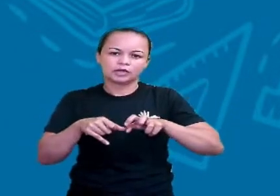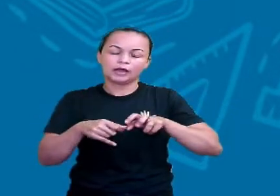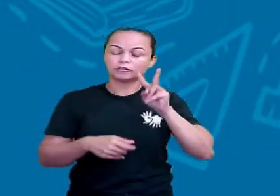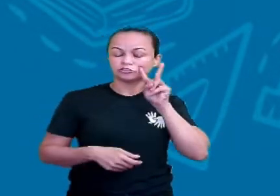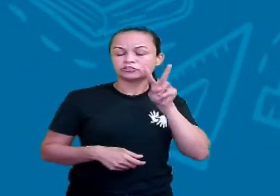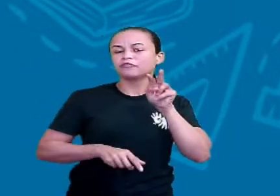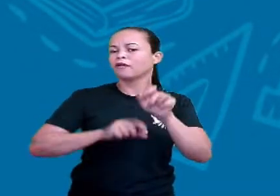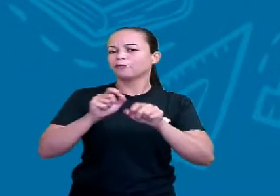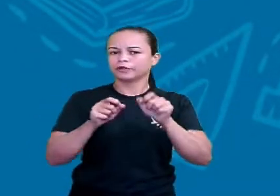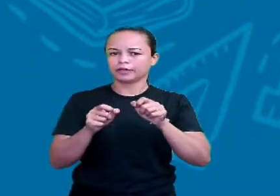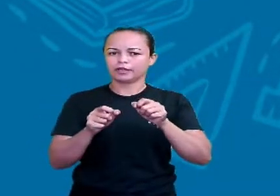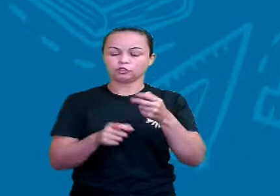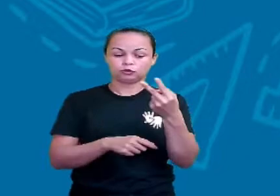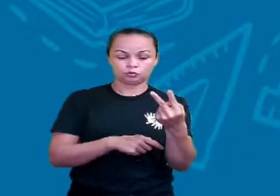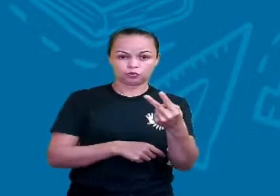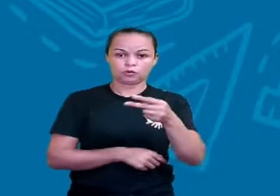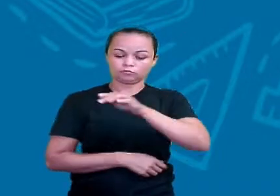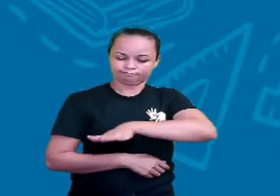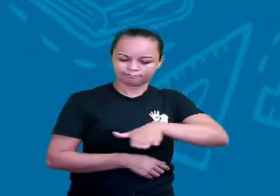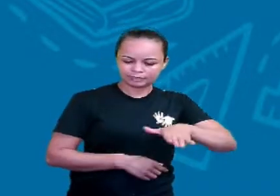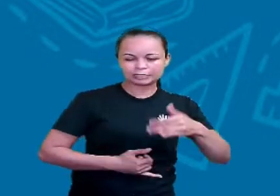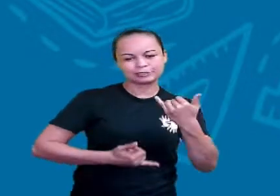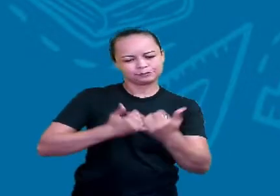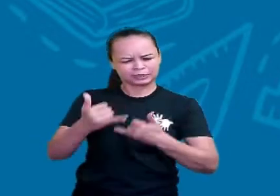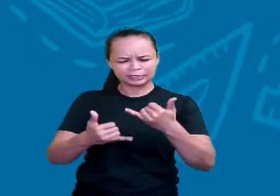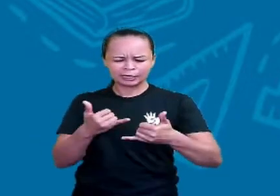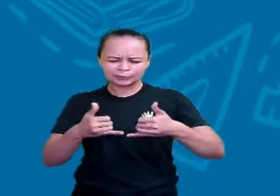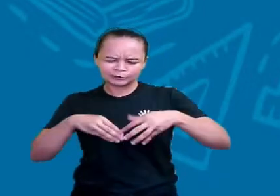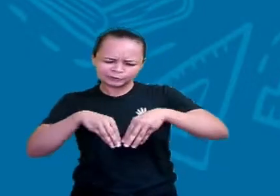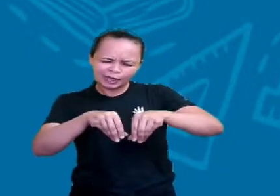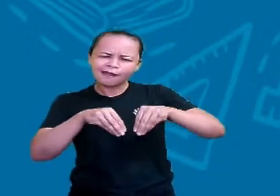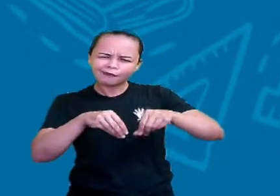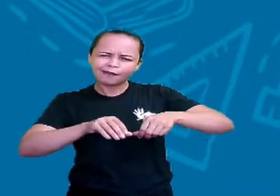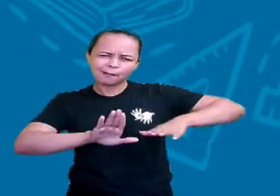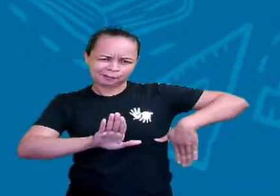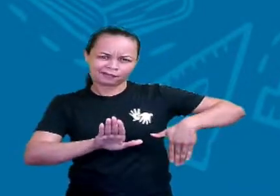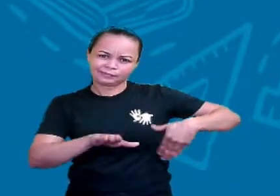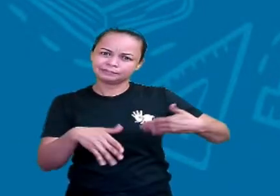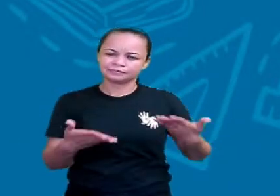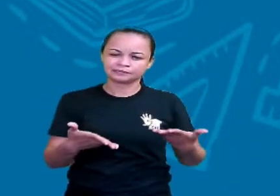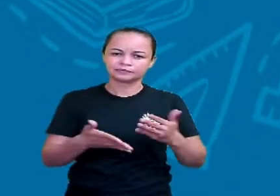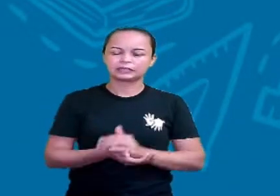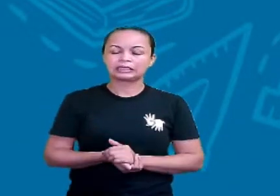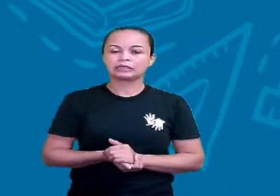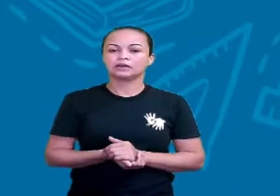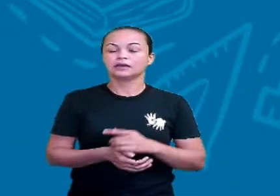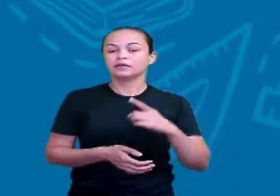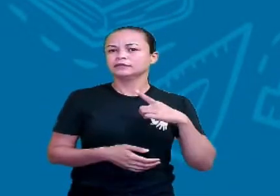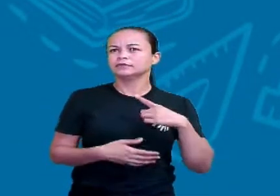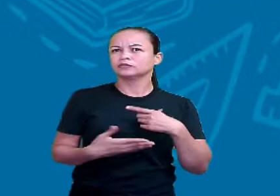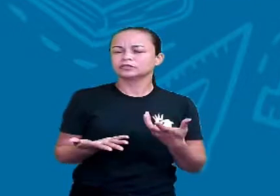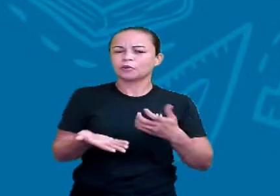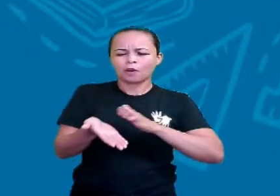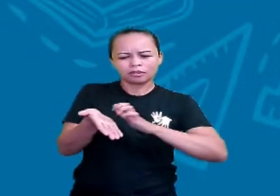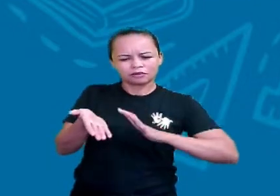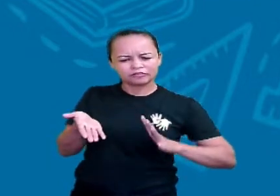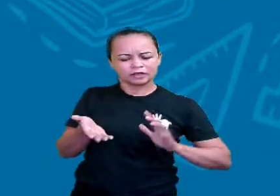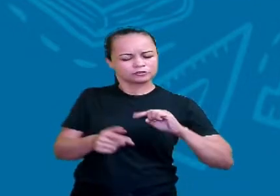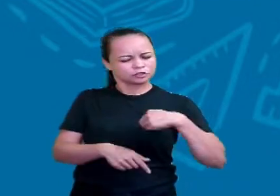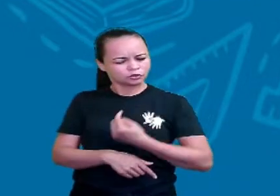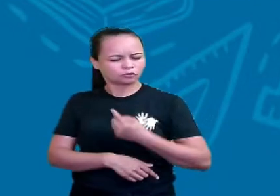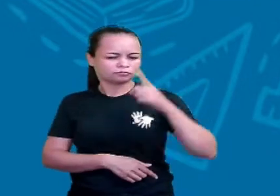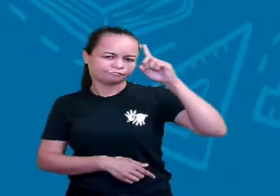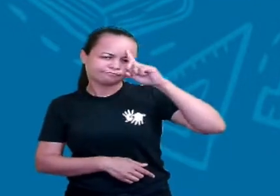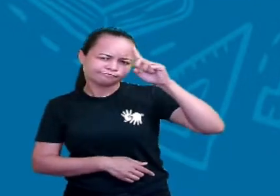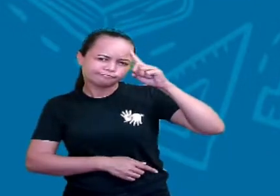crianças brincando. Onde é que elas estão brincando? Eu acho que é uma areia de praia, né? Então, são atividades que a gente faz no dia a